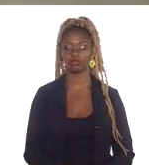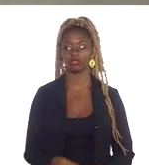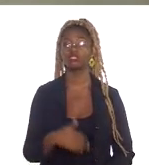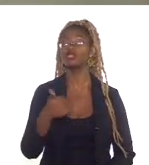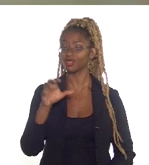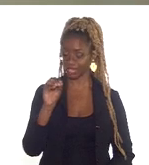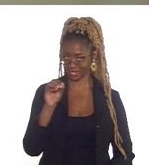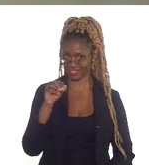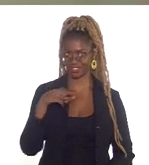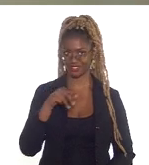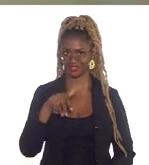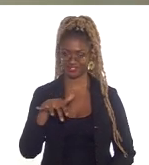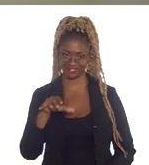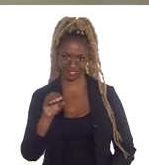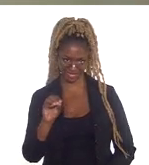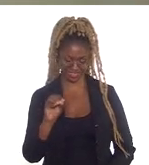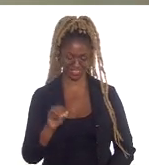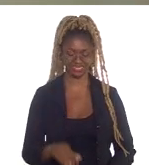hoje é dia 10 de maio.